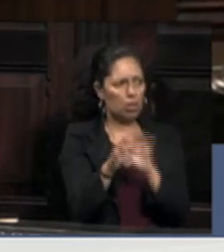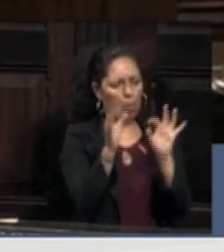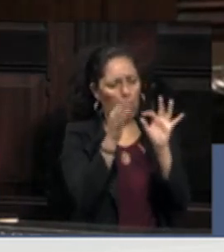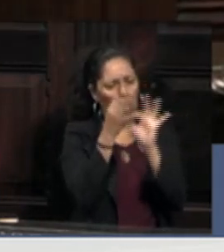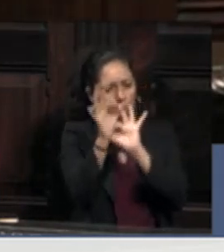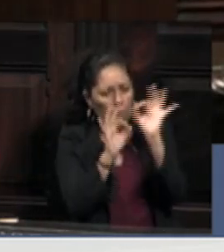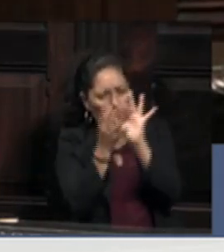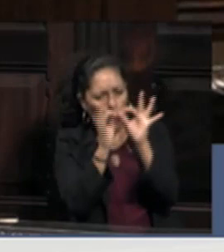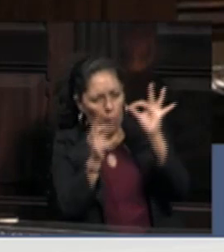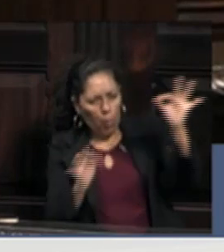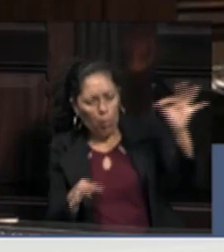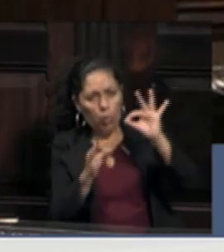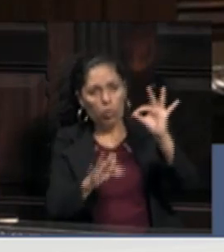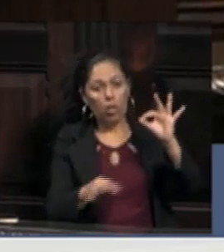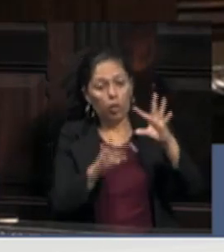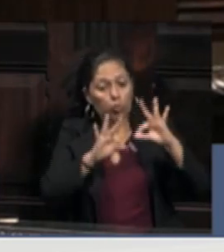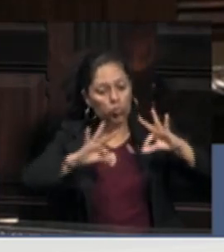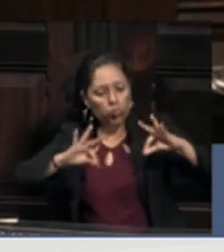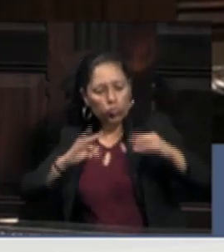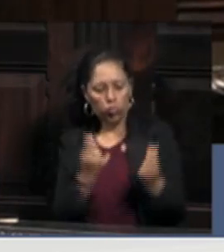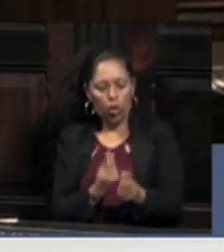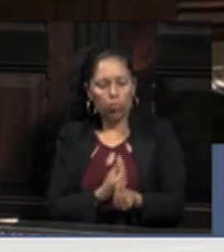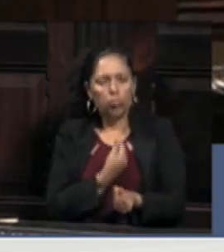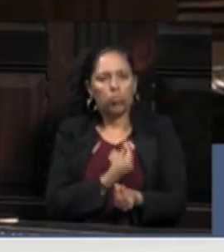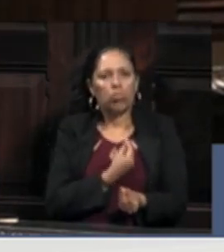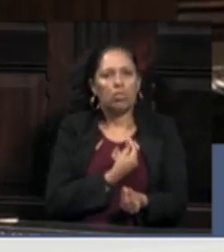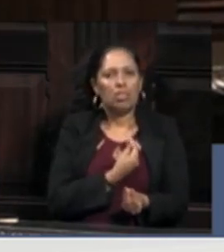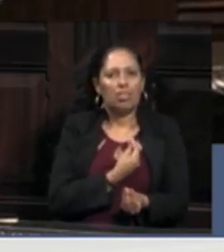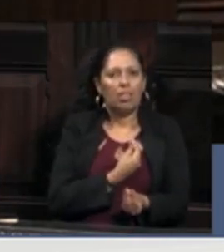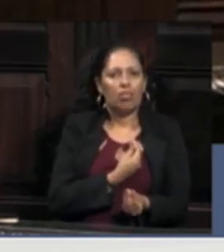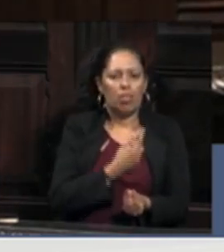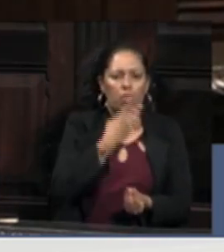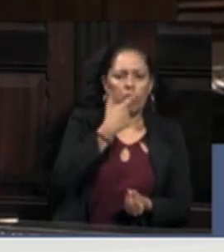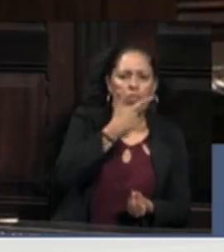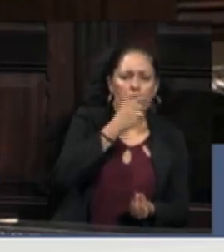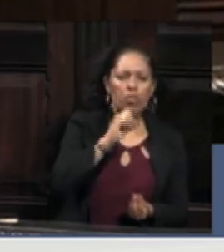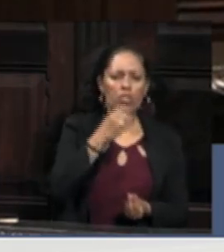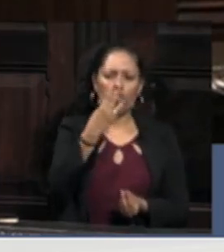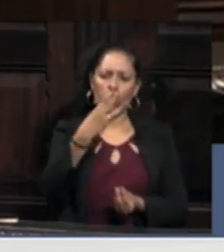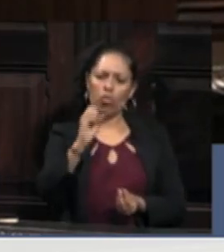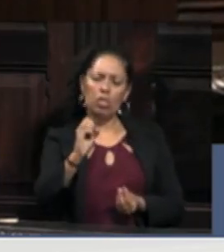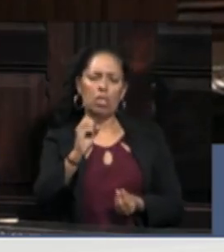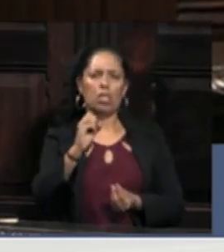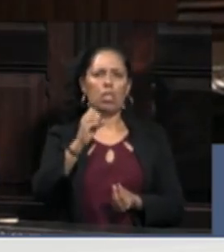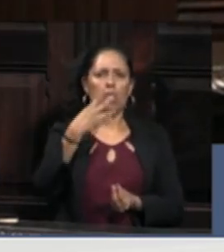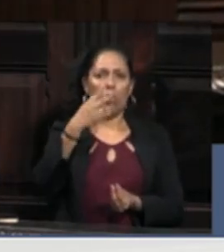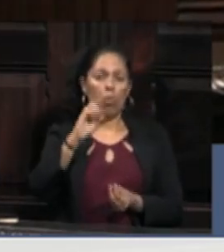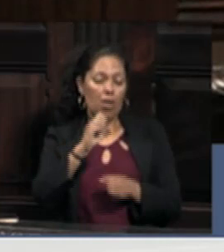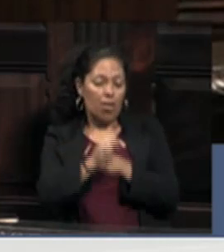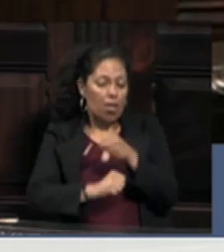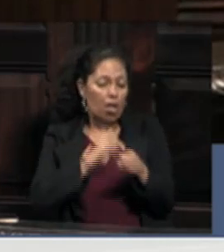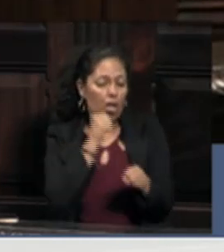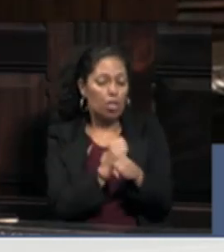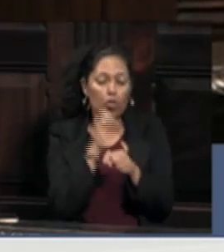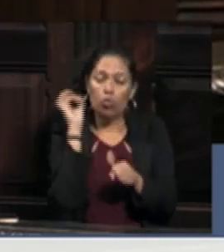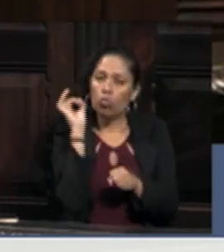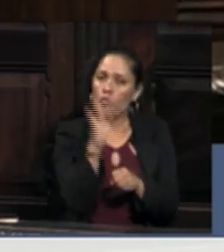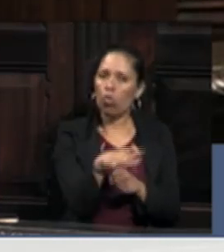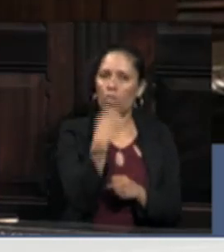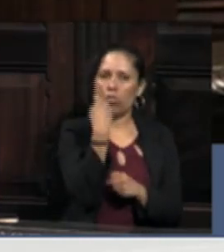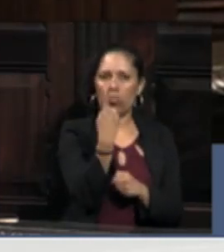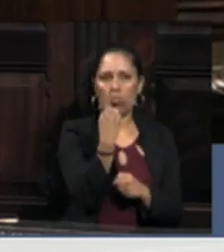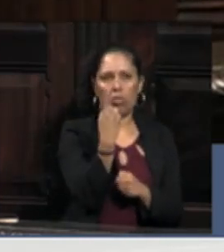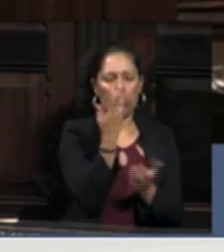seja, é toda uma vida, 10, 15, 20, 30, 40 anos, toda uma vida dedicada à instituição. Inclusive